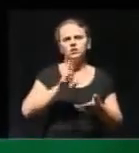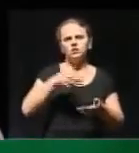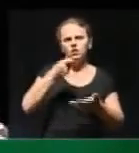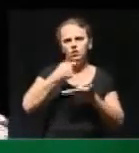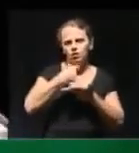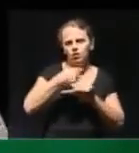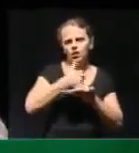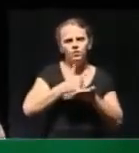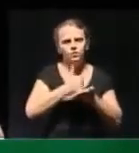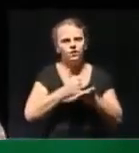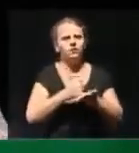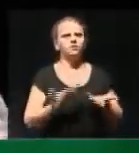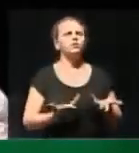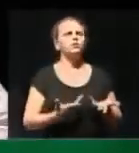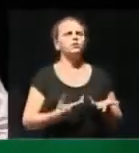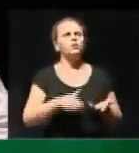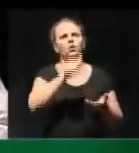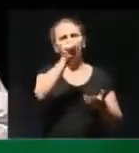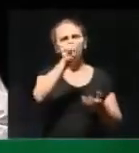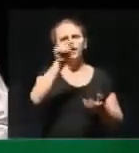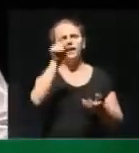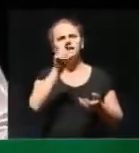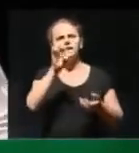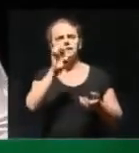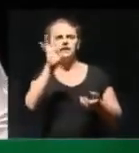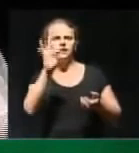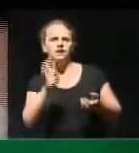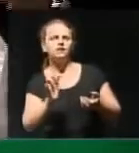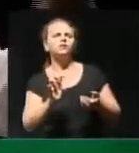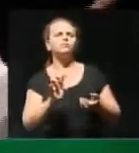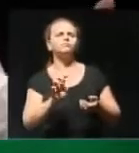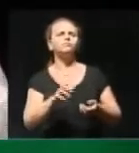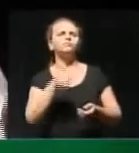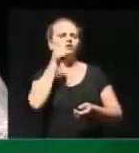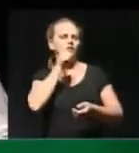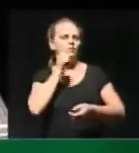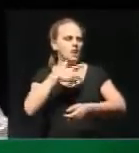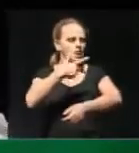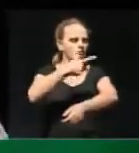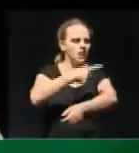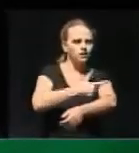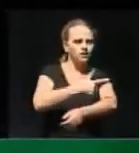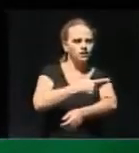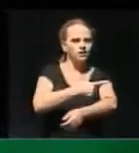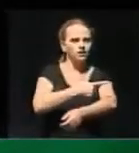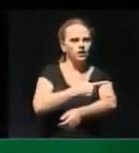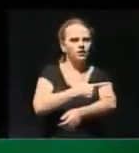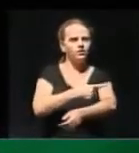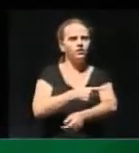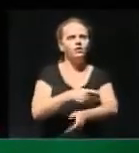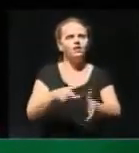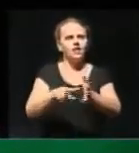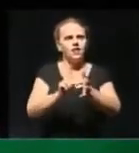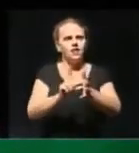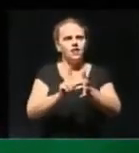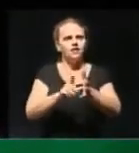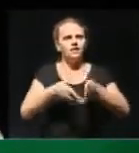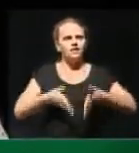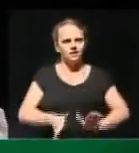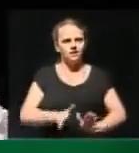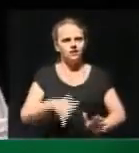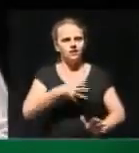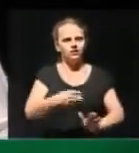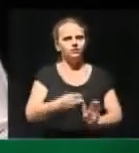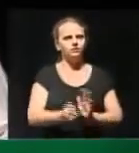mãe recebesse o AZT por via endovenosa, quando ela entrasse no trabalho de parto, e também caso o bebê